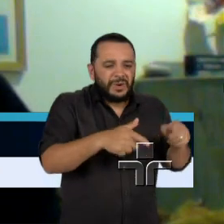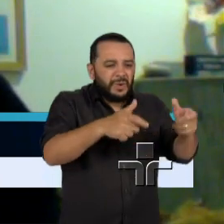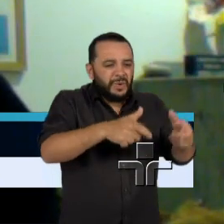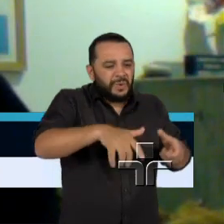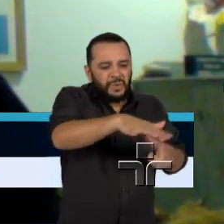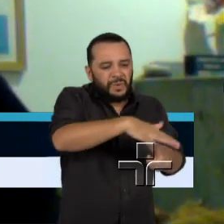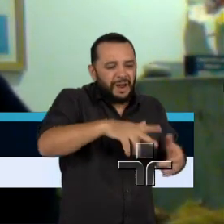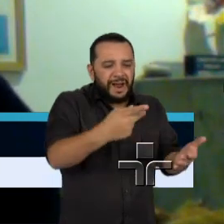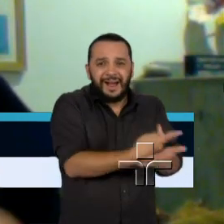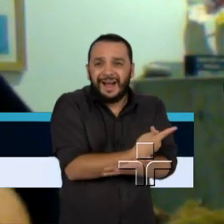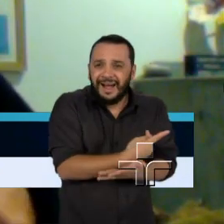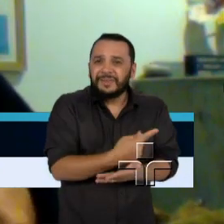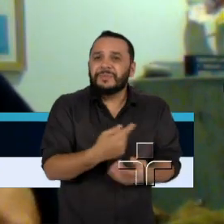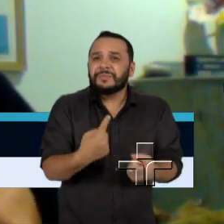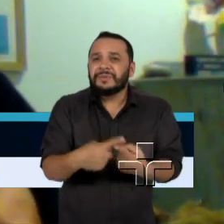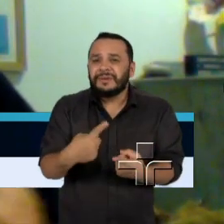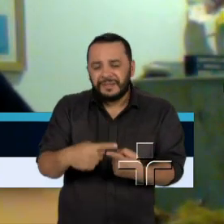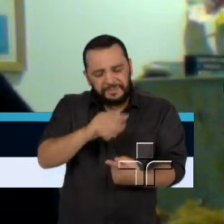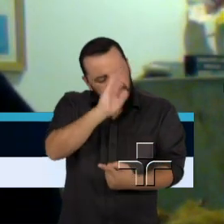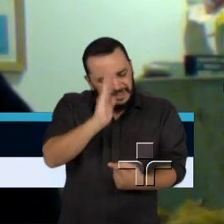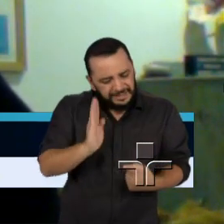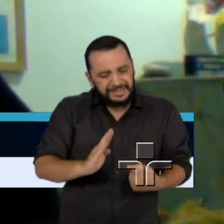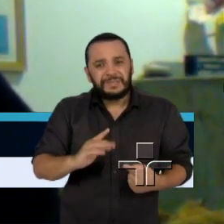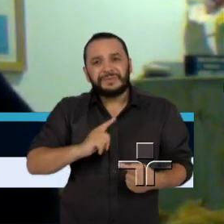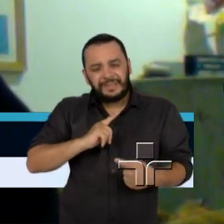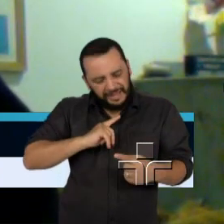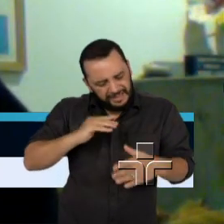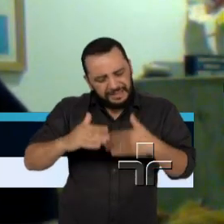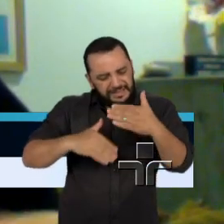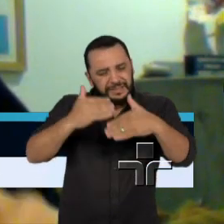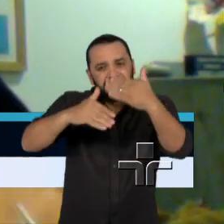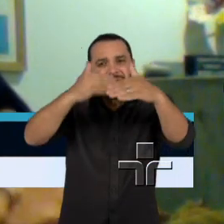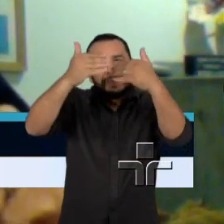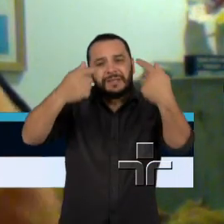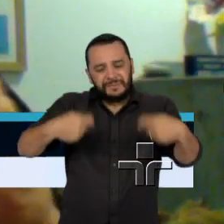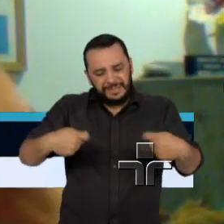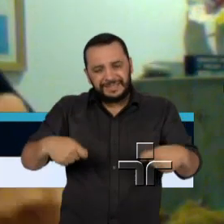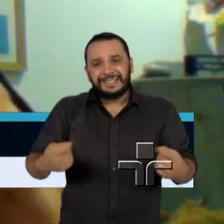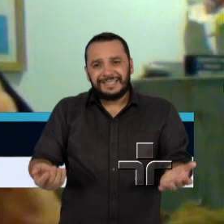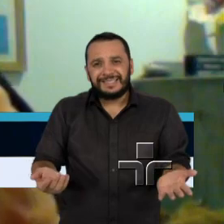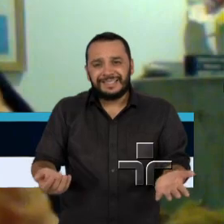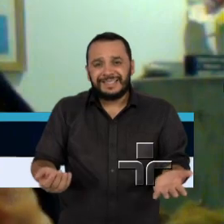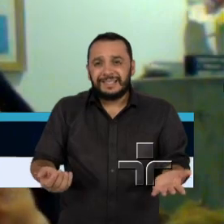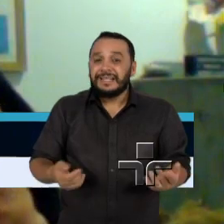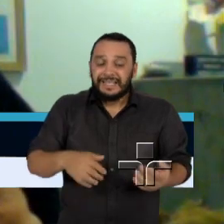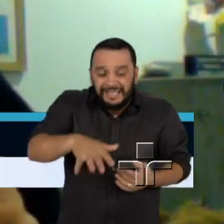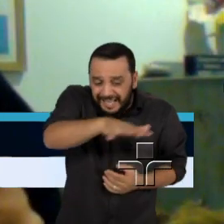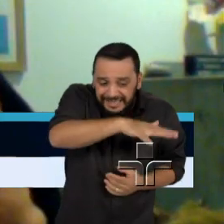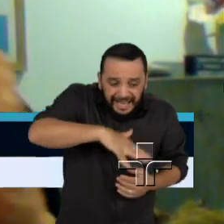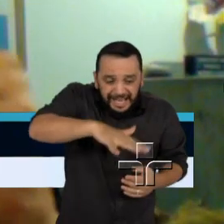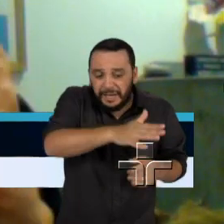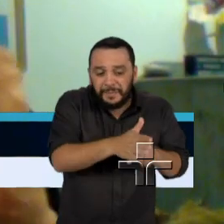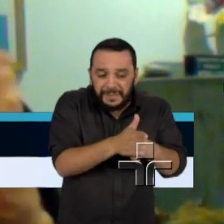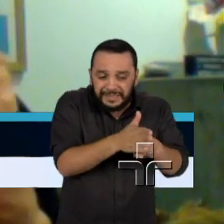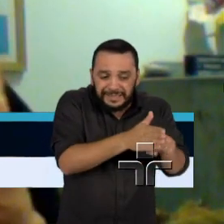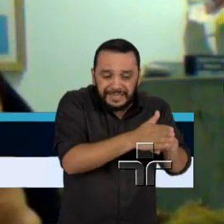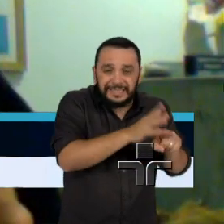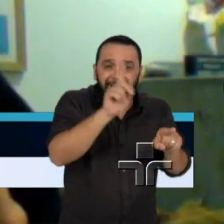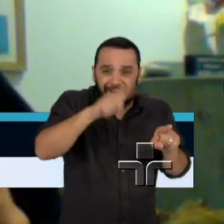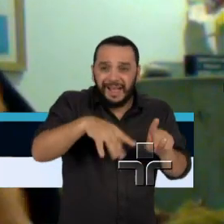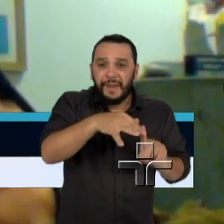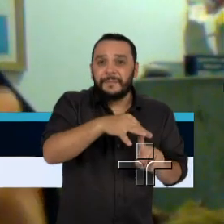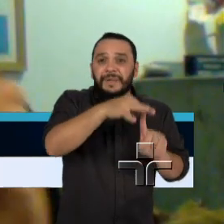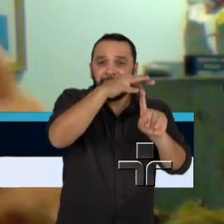desenvolvimento científico do país em última prioridade. E as pessoas têm que saber que ciência